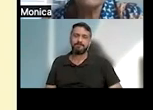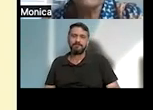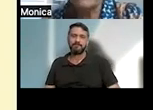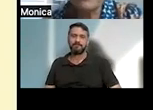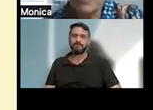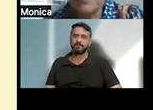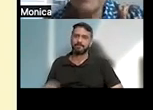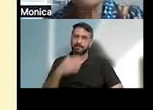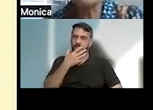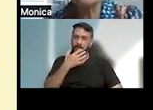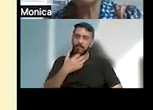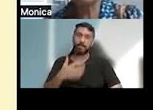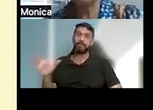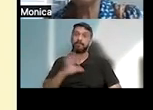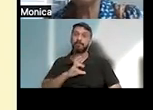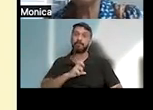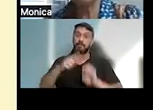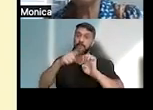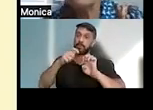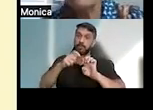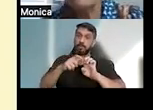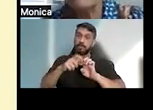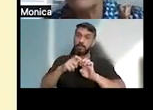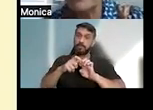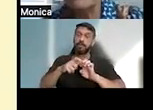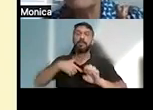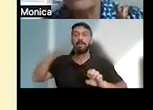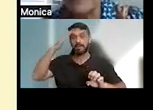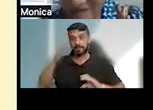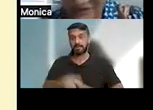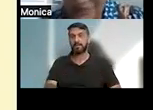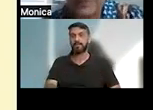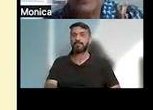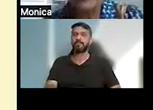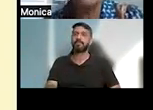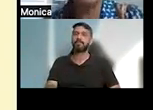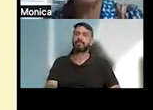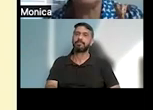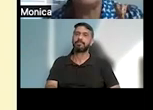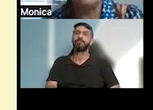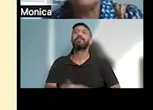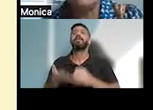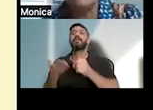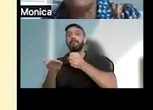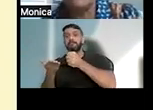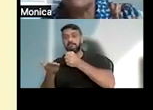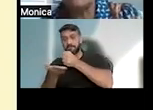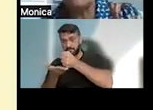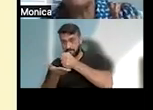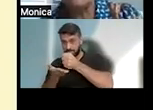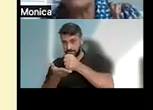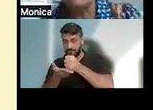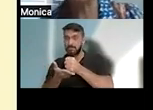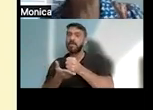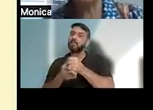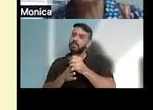que adoram, por exemplo, o empreendedorismo, mas tem que entender as bases científicas do projeto para fazer a parte do empreendedorismo um pouco,